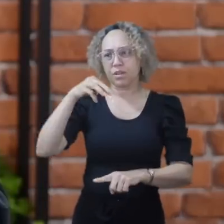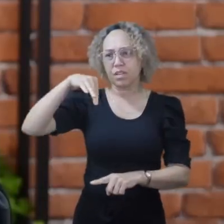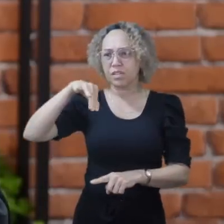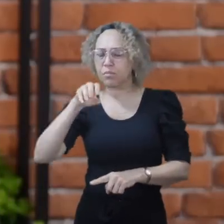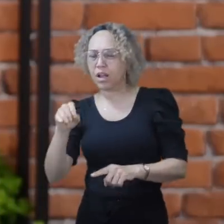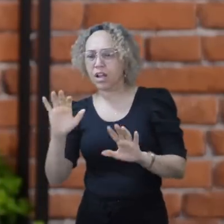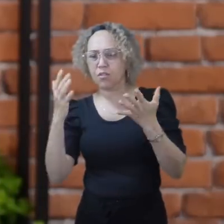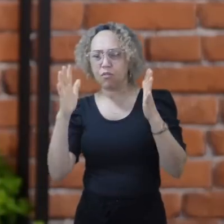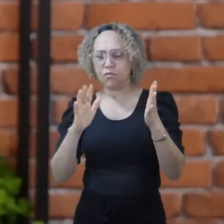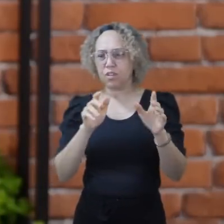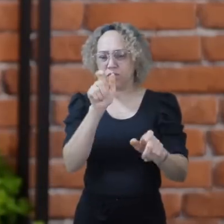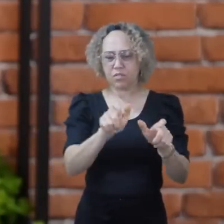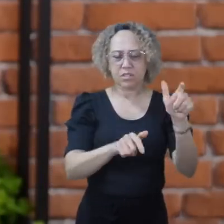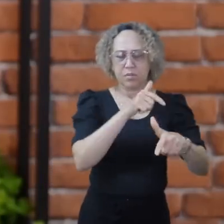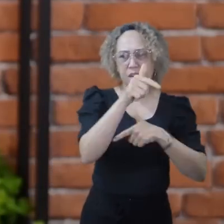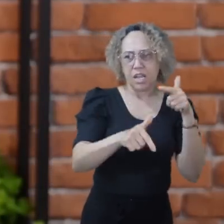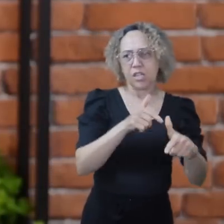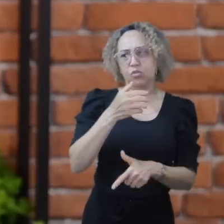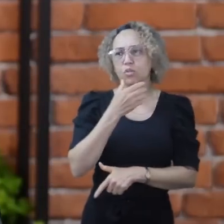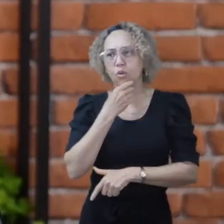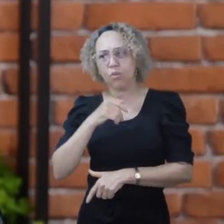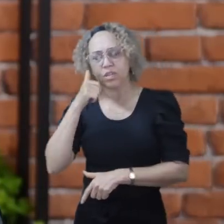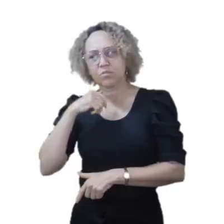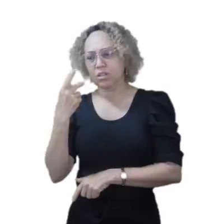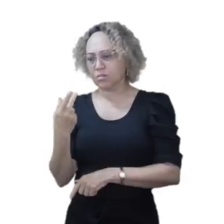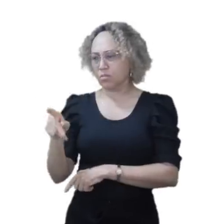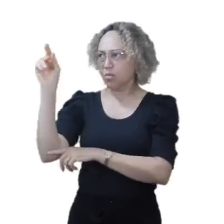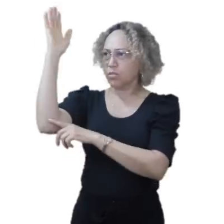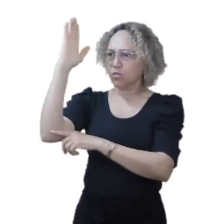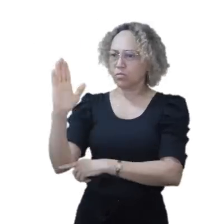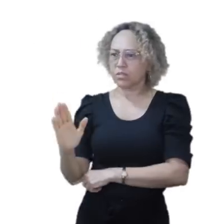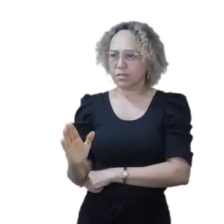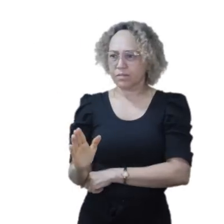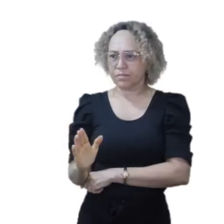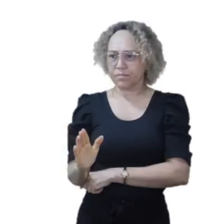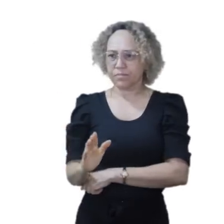os trabalhadores e as trabalhadoras do Brasil.